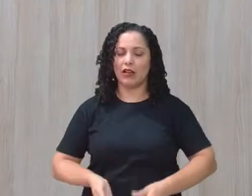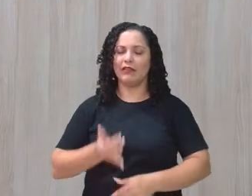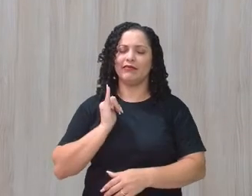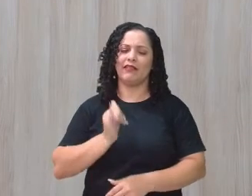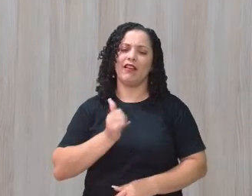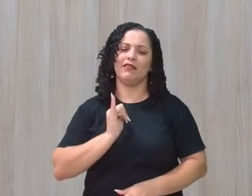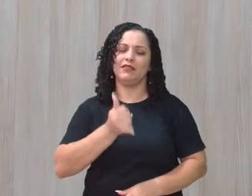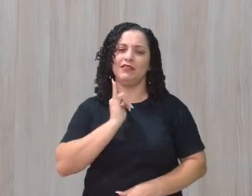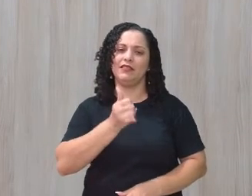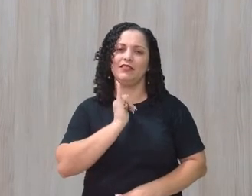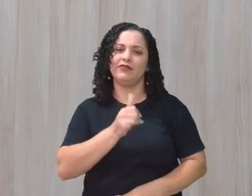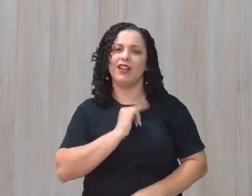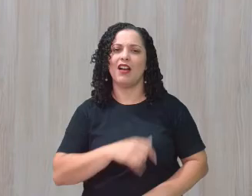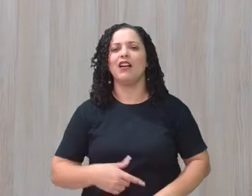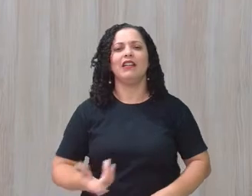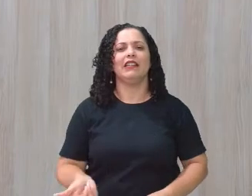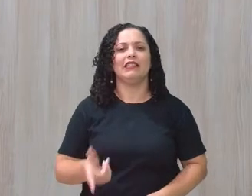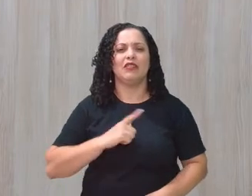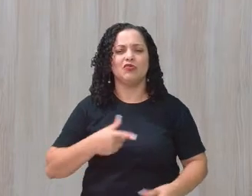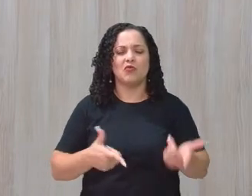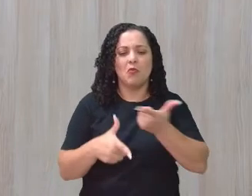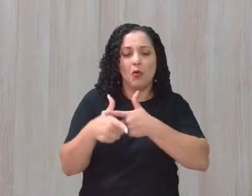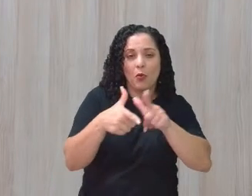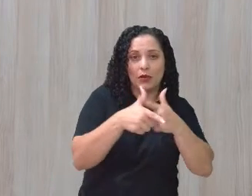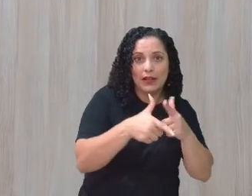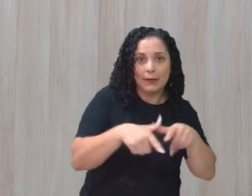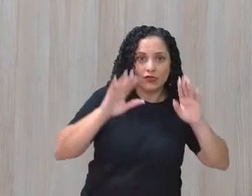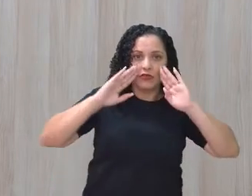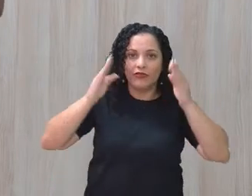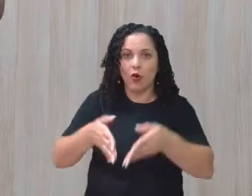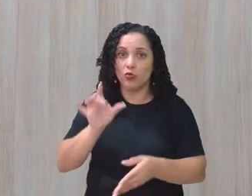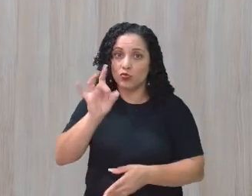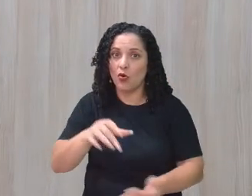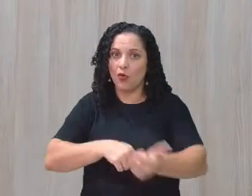a conflito, vai estar relacionada à profissão dele.